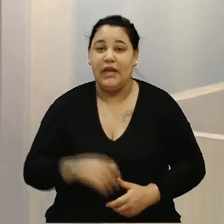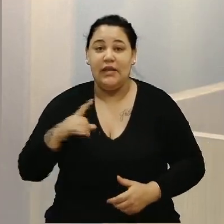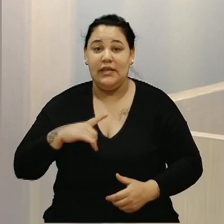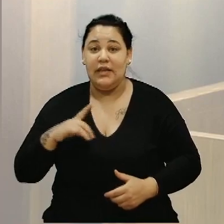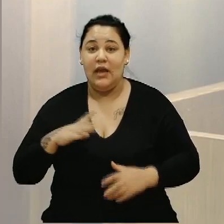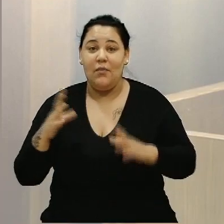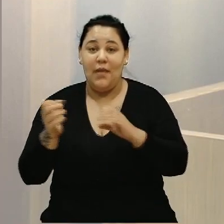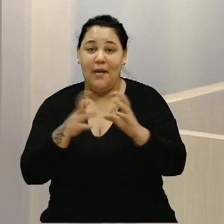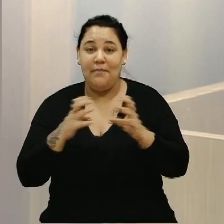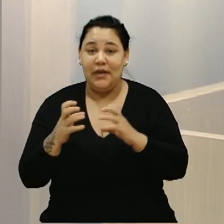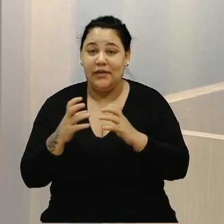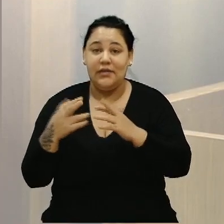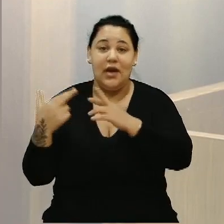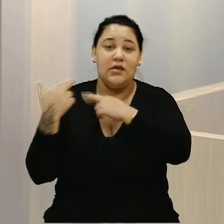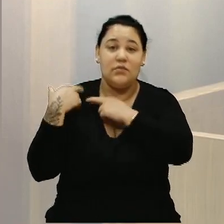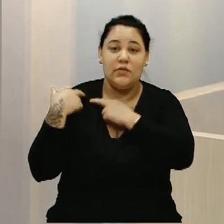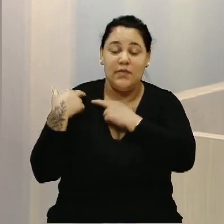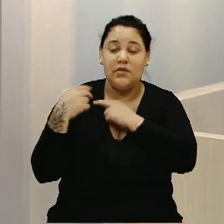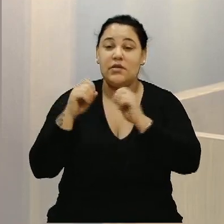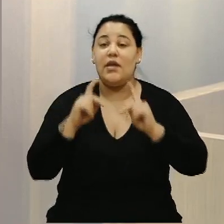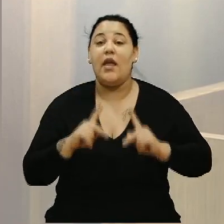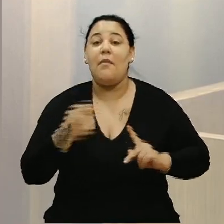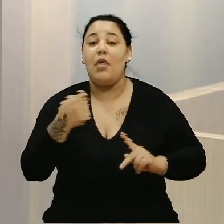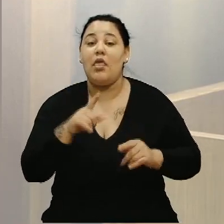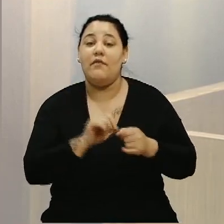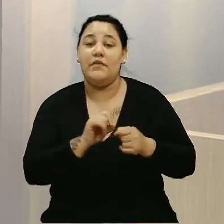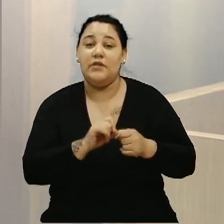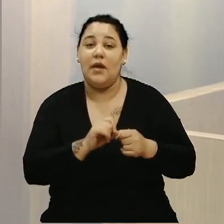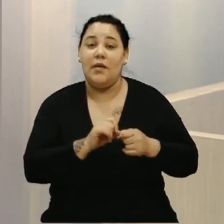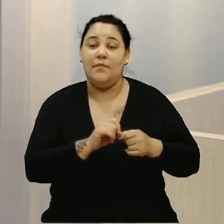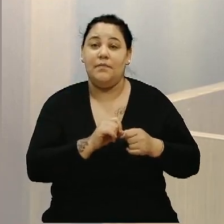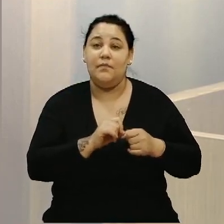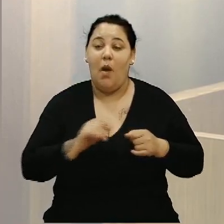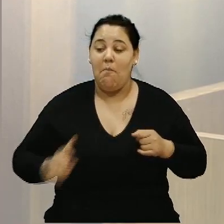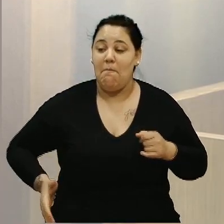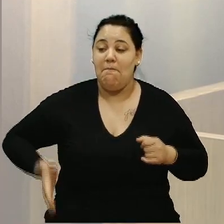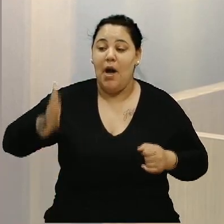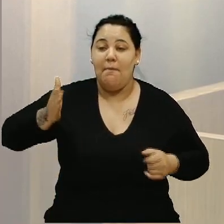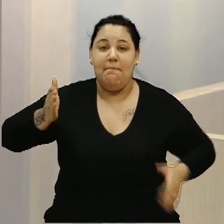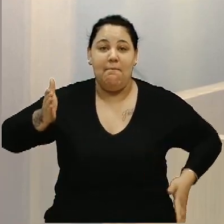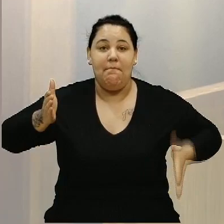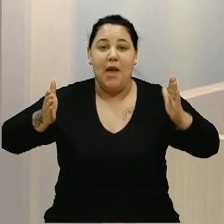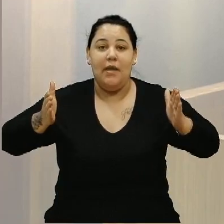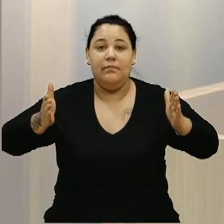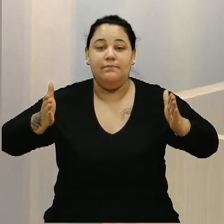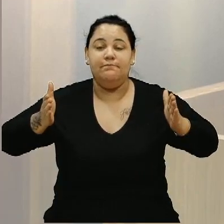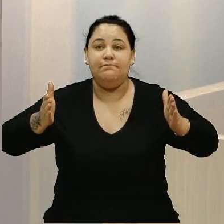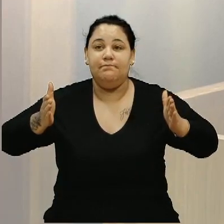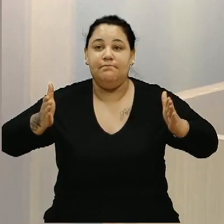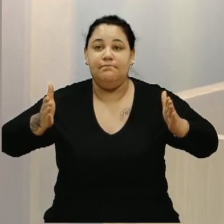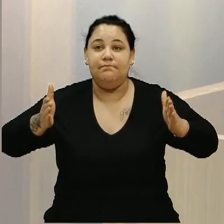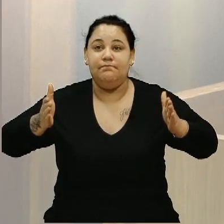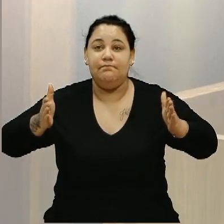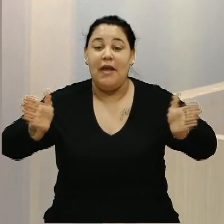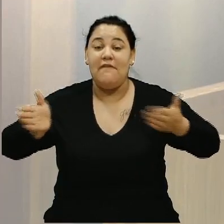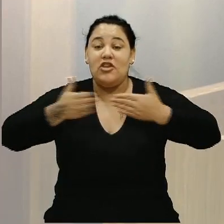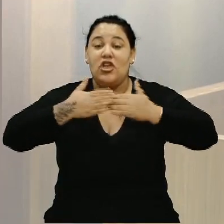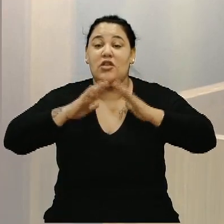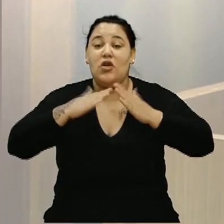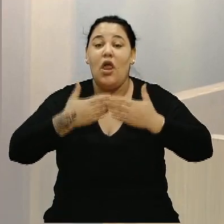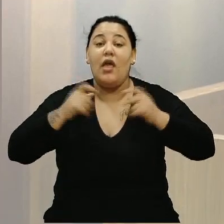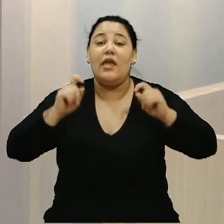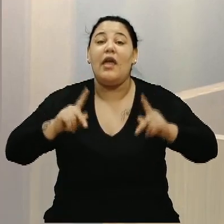briga de responsabilidade. Quem é que tem que fazer a contenção? É o município? é o Estado, bom, eu até